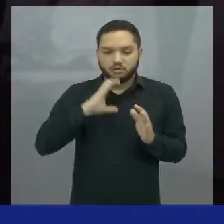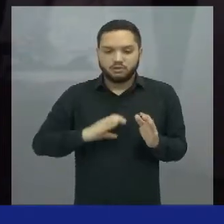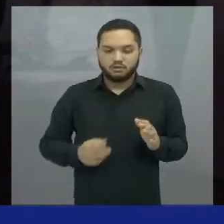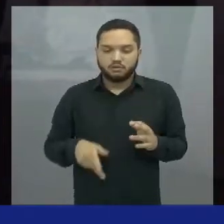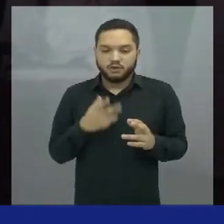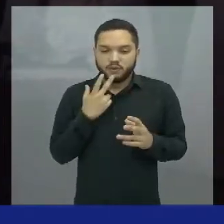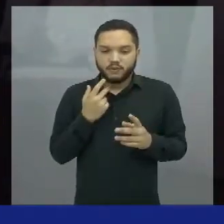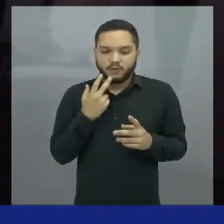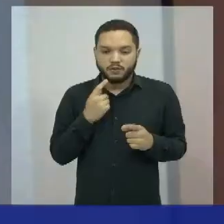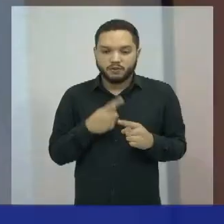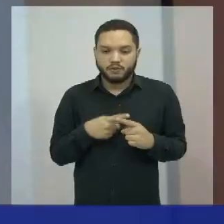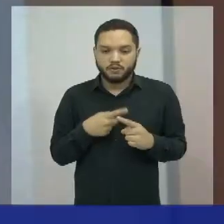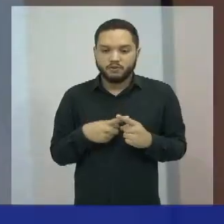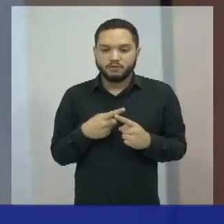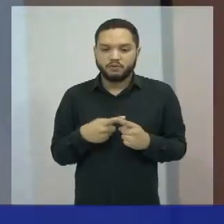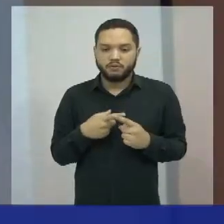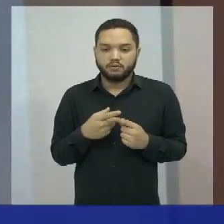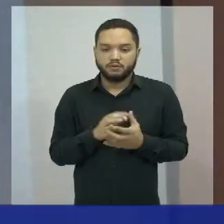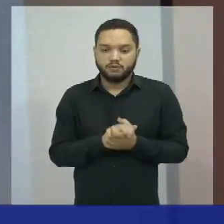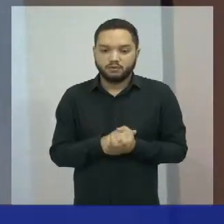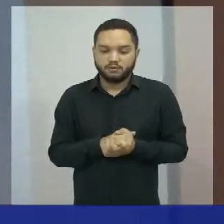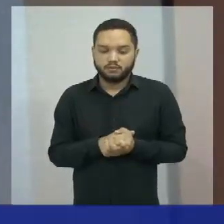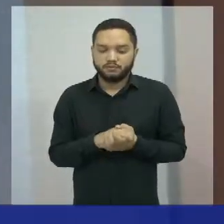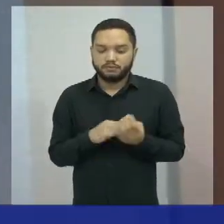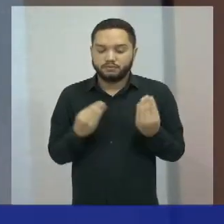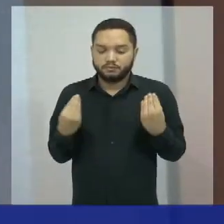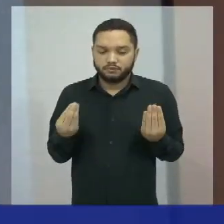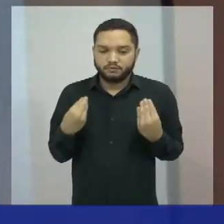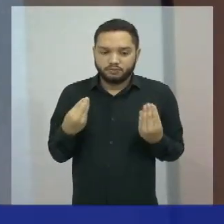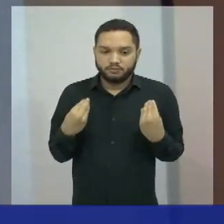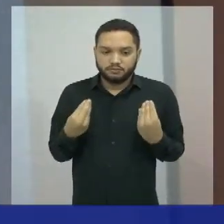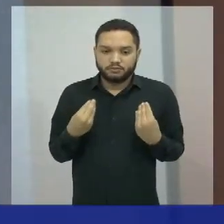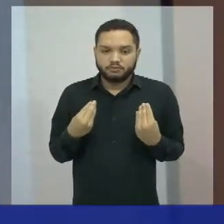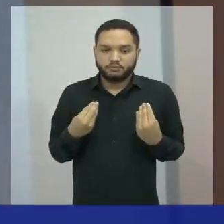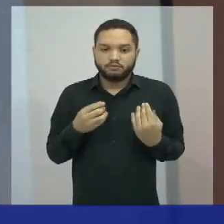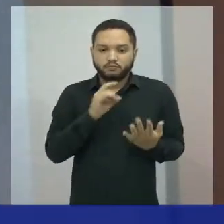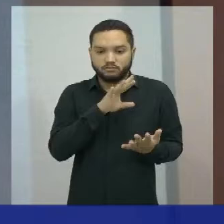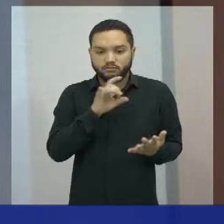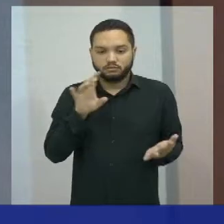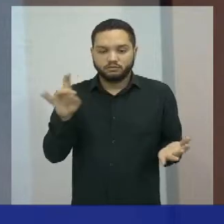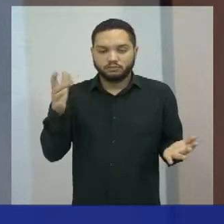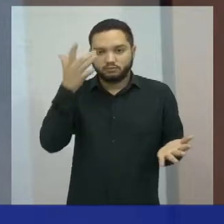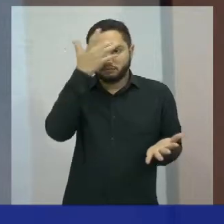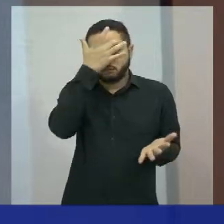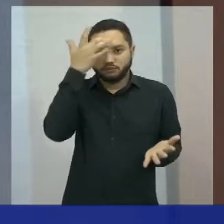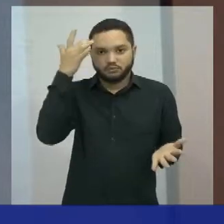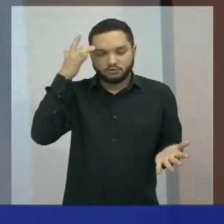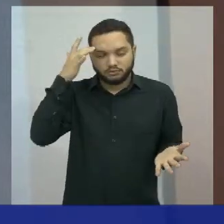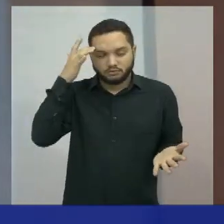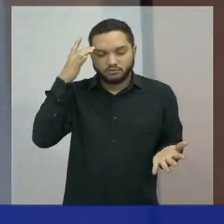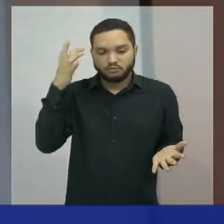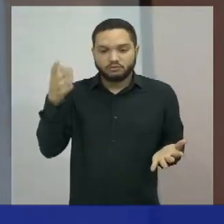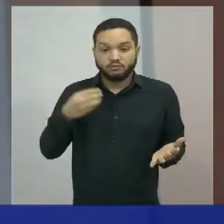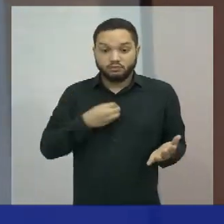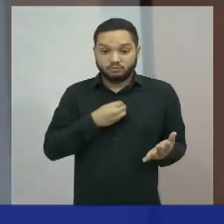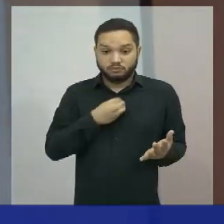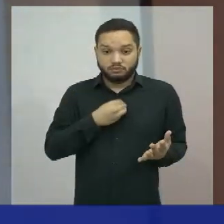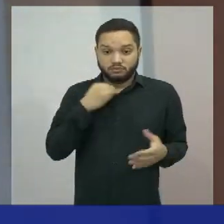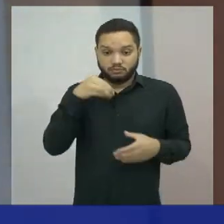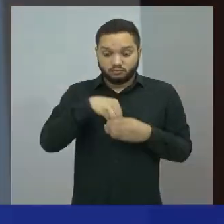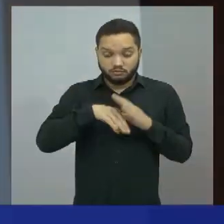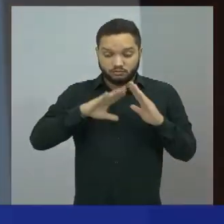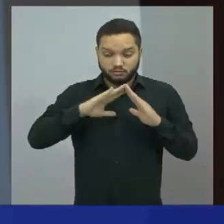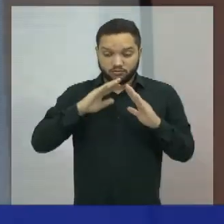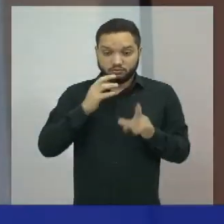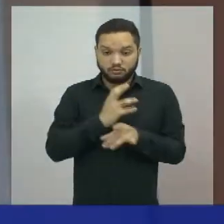porque é um manual de boas práticas, para que cada cidadão, cada pessoa que vive na nossa cidade,